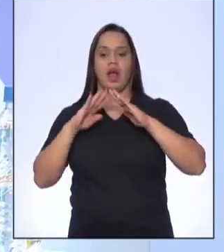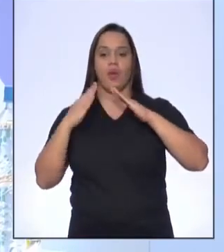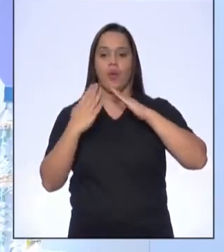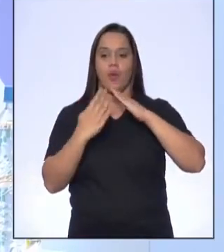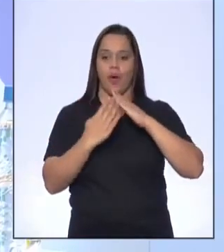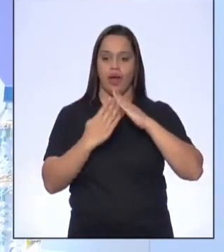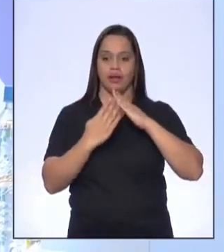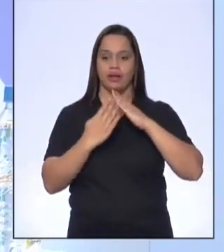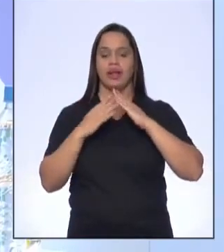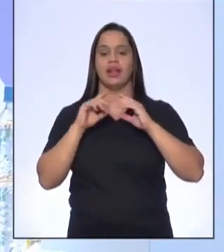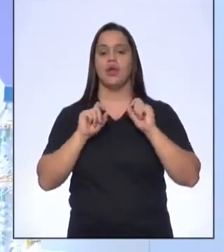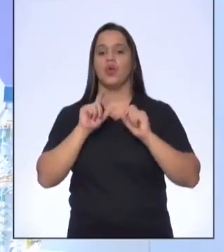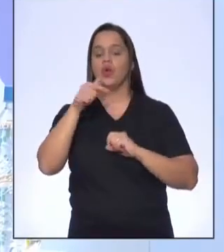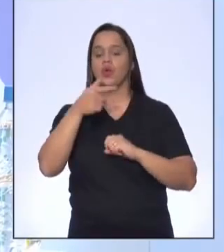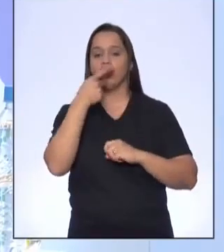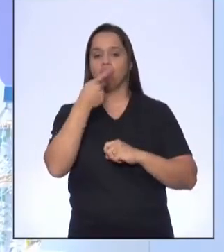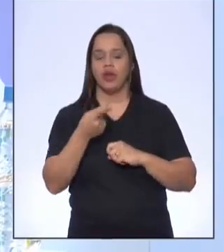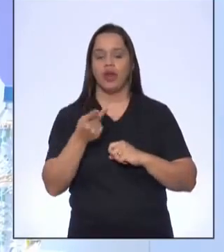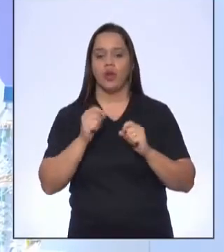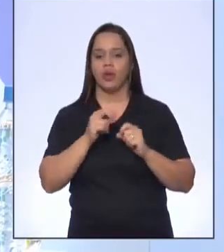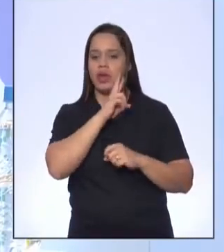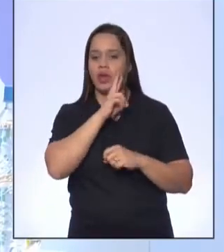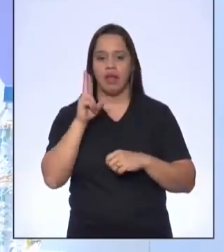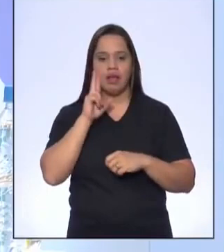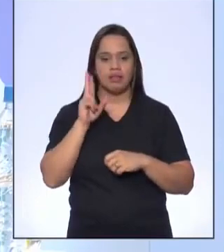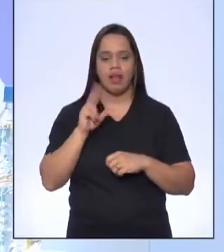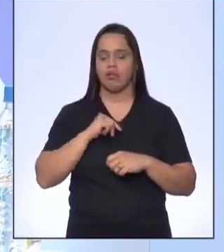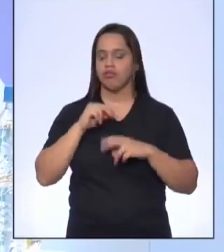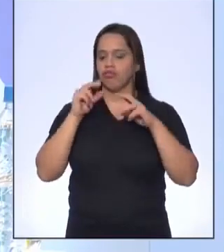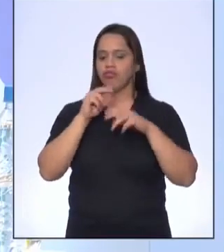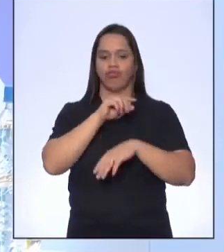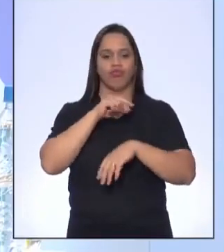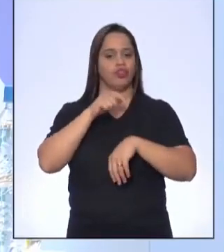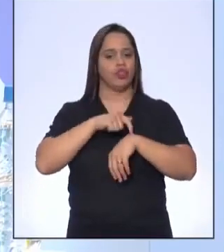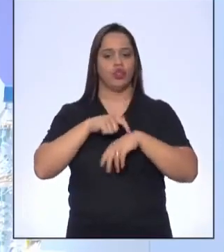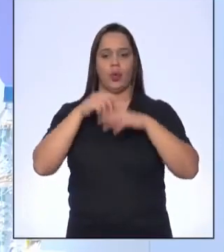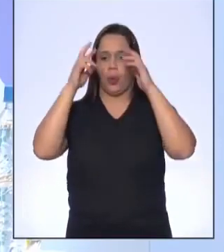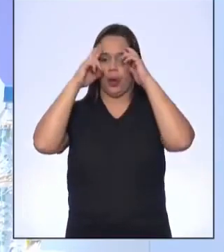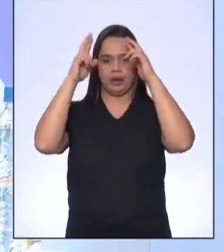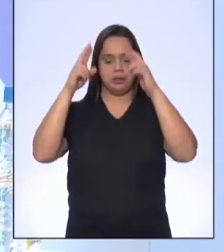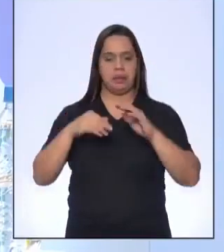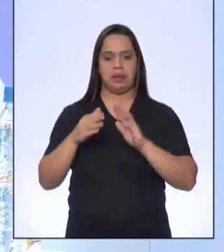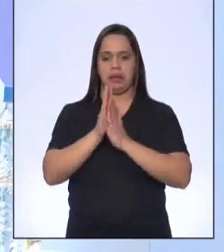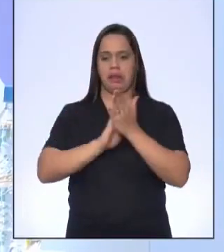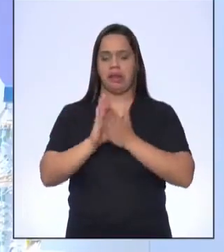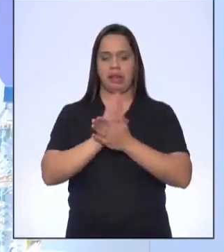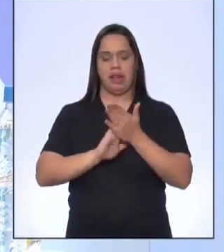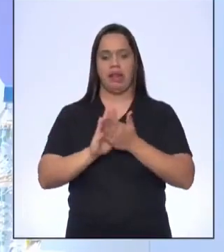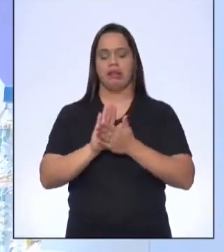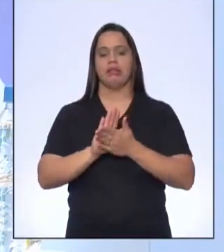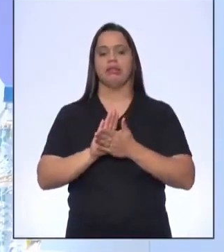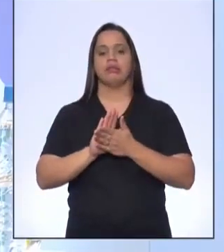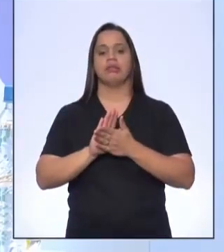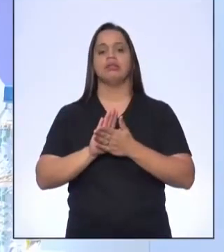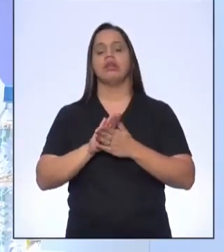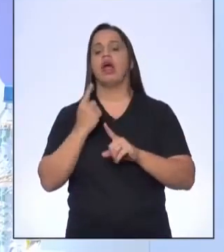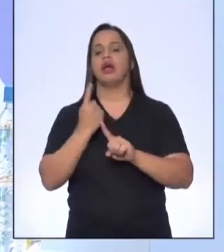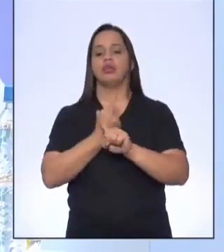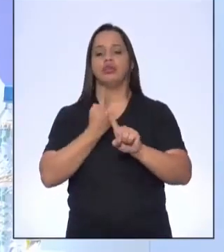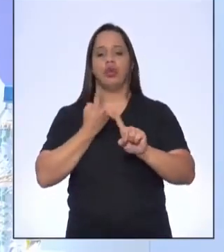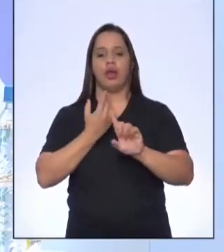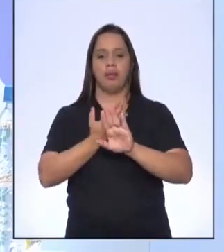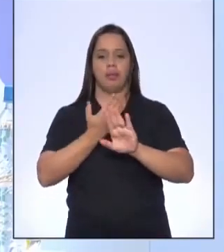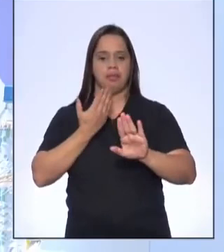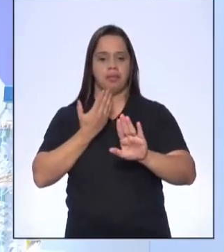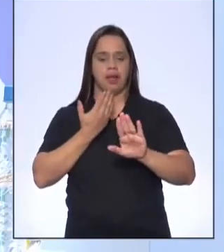colocaram: restaurante não respeita isolamento social. Bar é flagrado fora